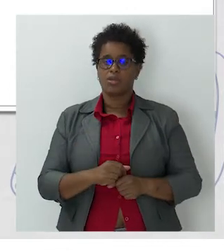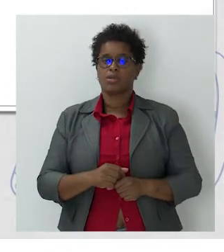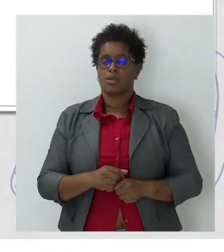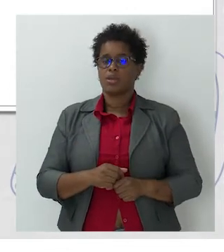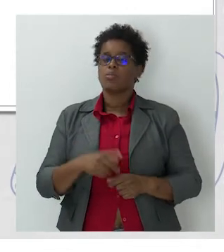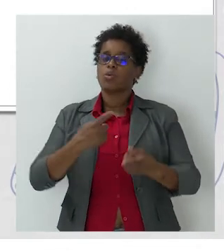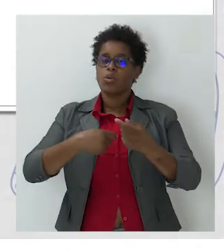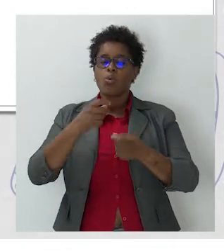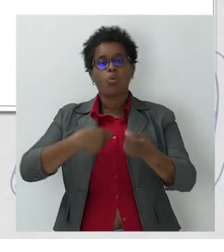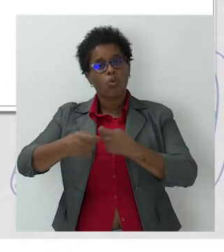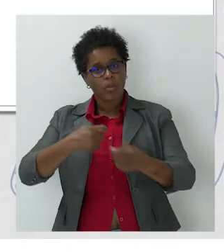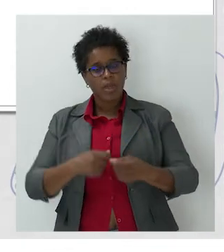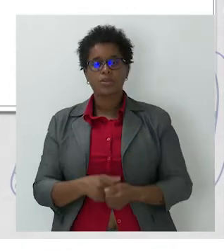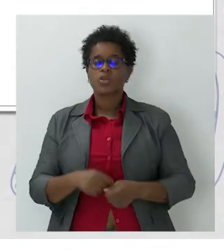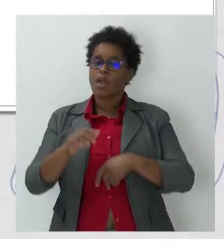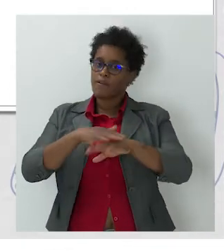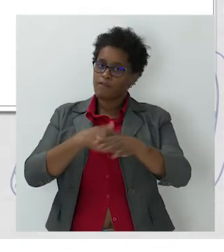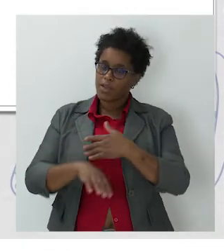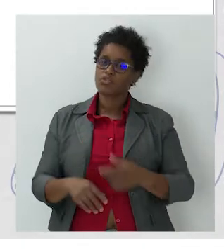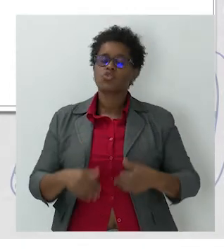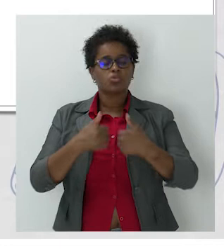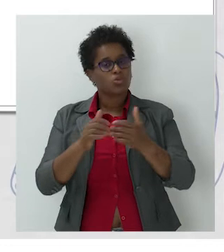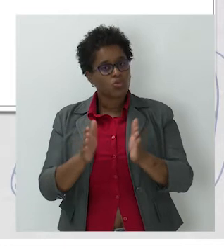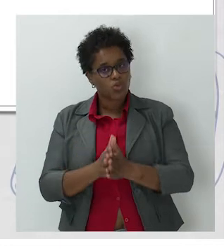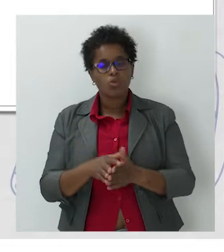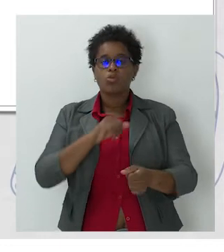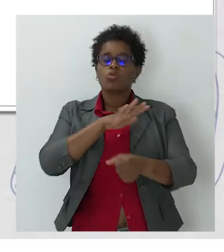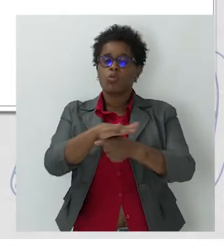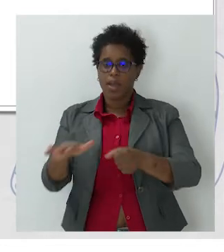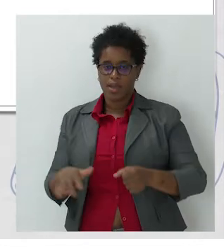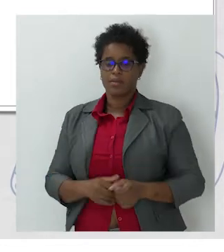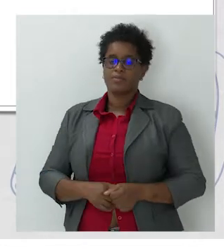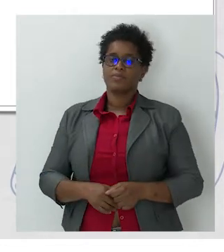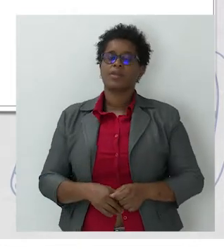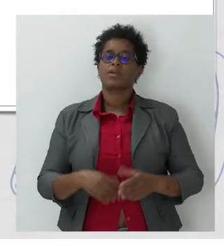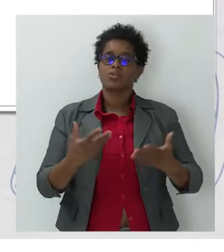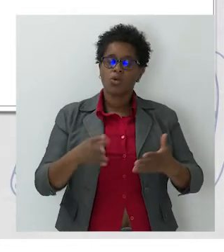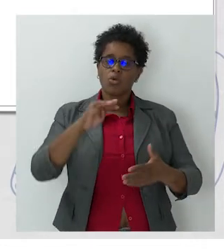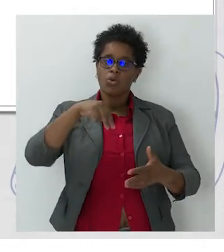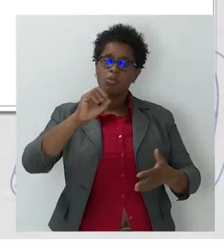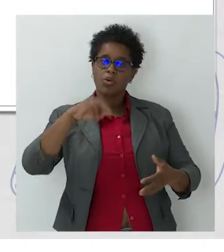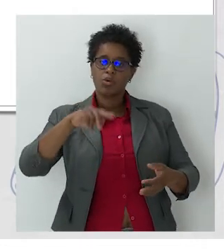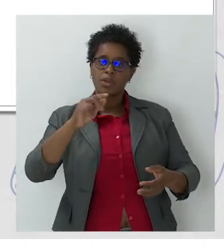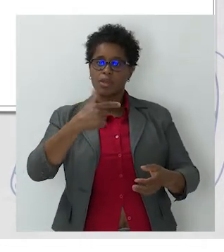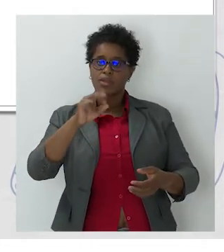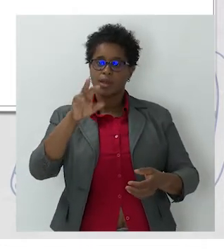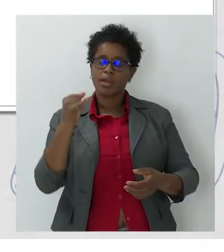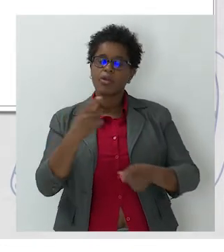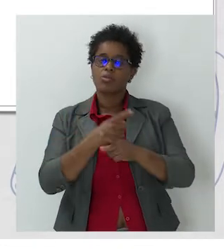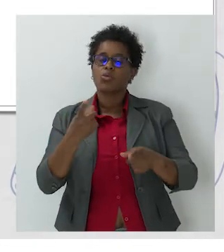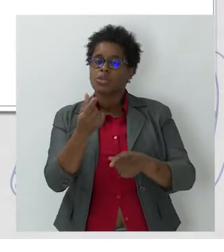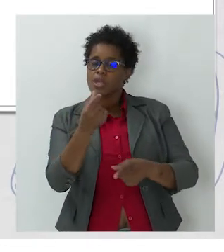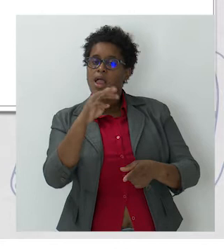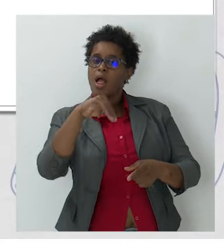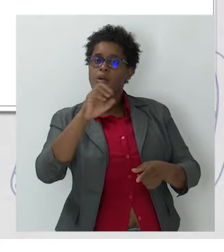o comércio era feito sobretudo por mar. Monetária, porque utilizava a